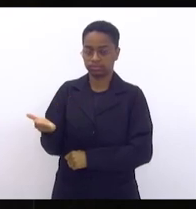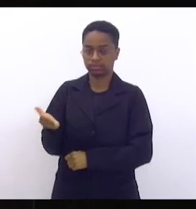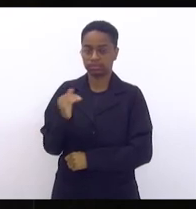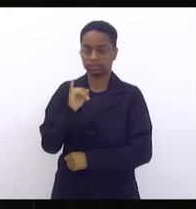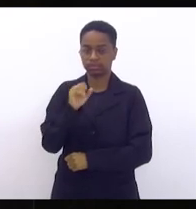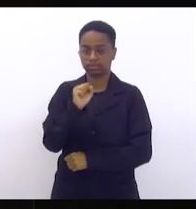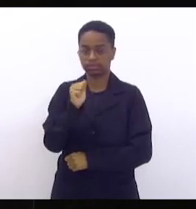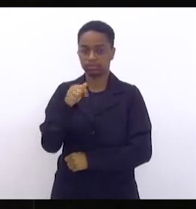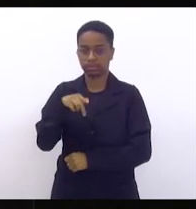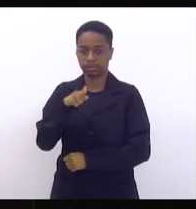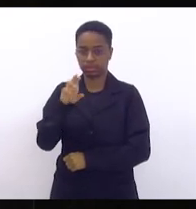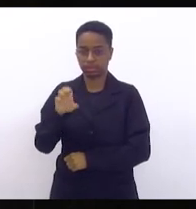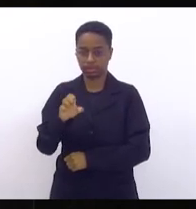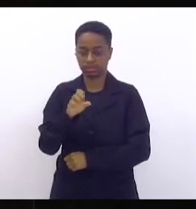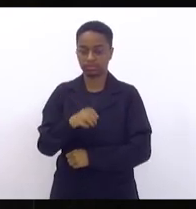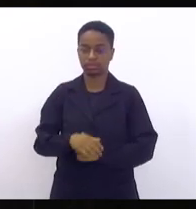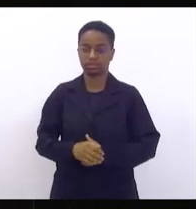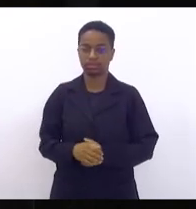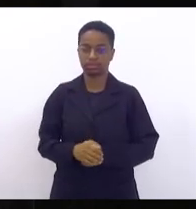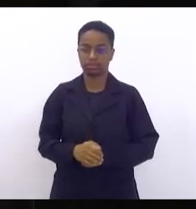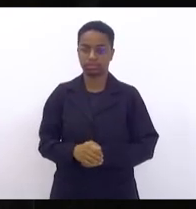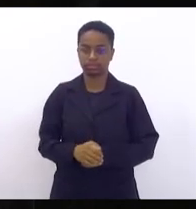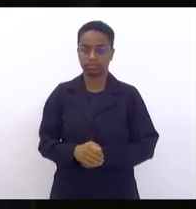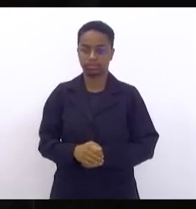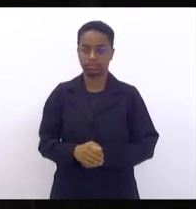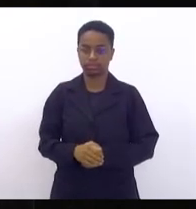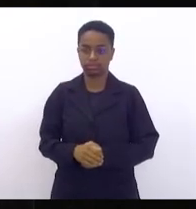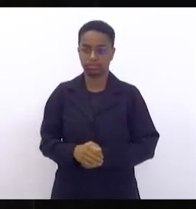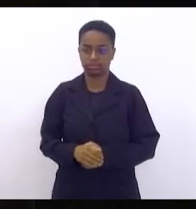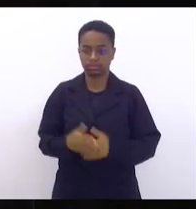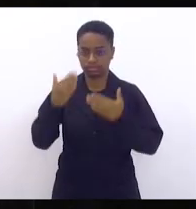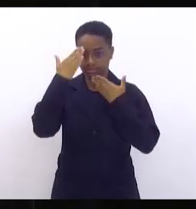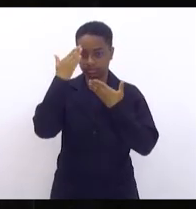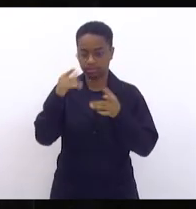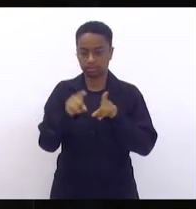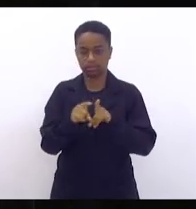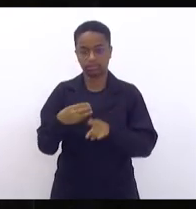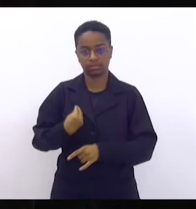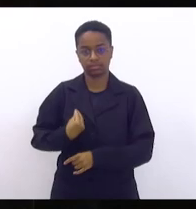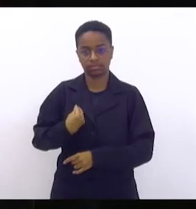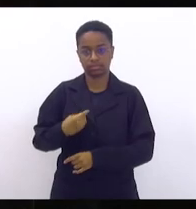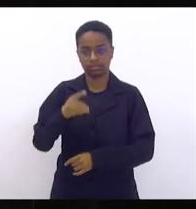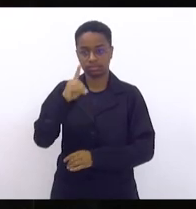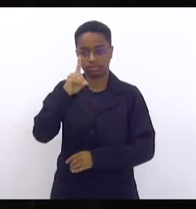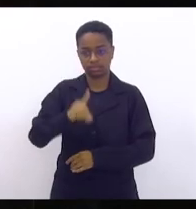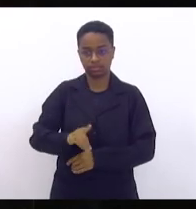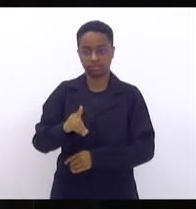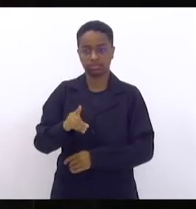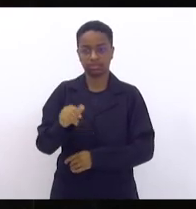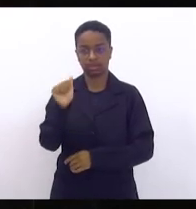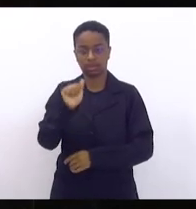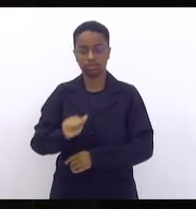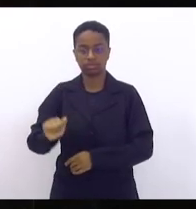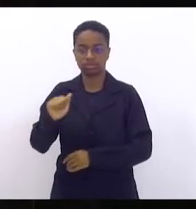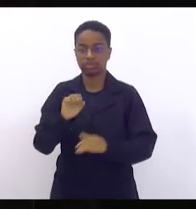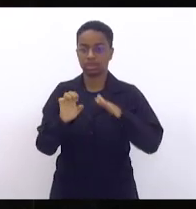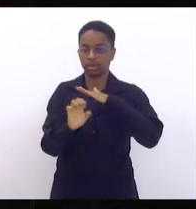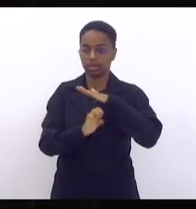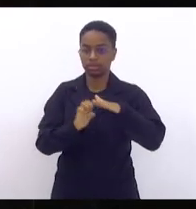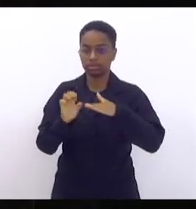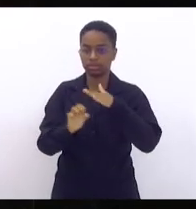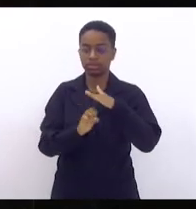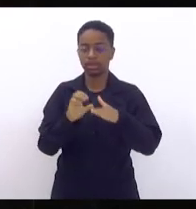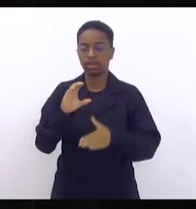Isaac Presidente Isaac plaxeta agradecemos a presença do diretor da Associação das empresas de